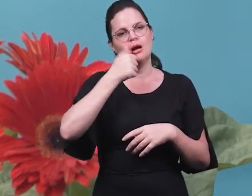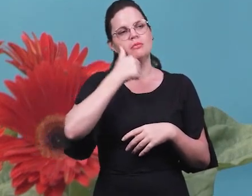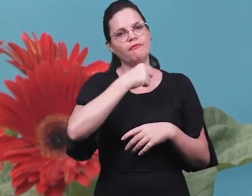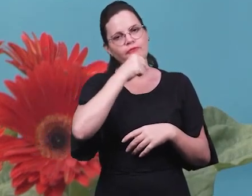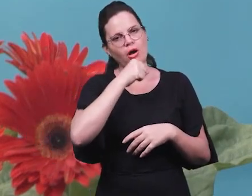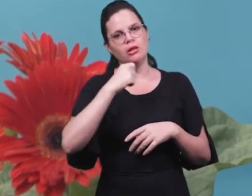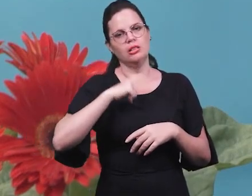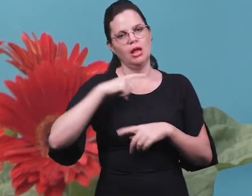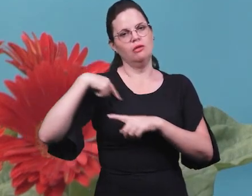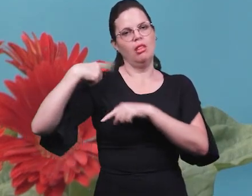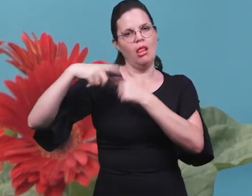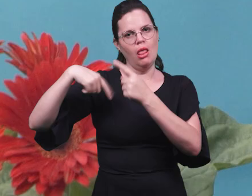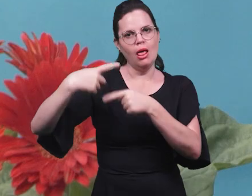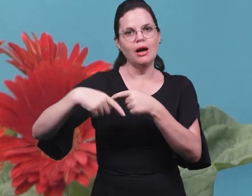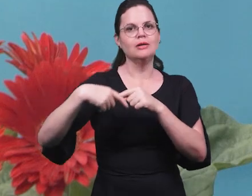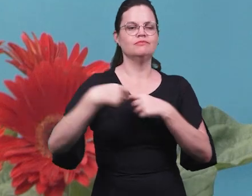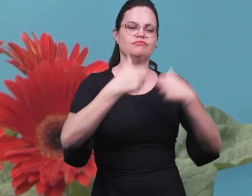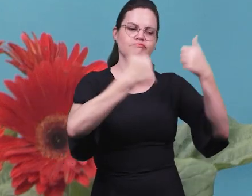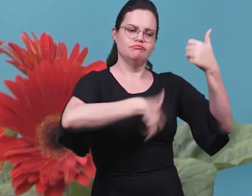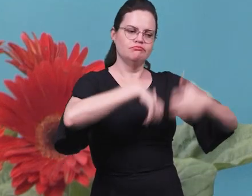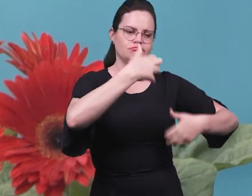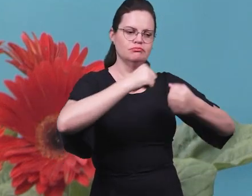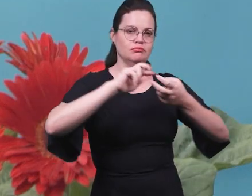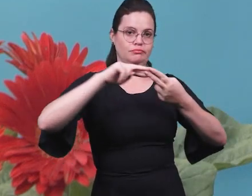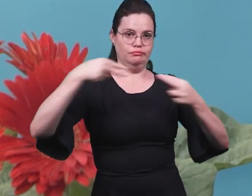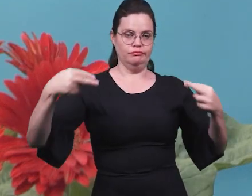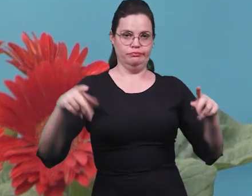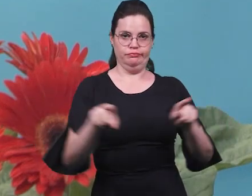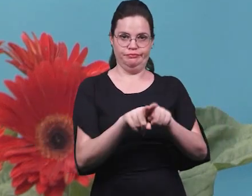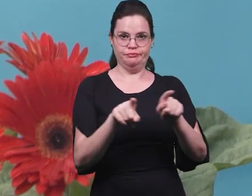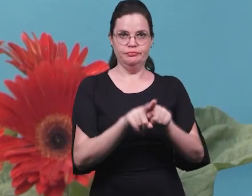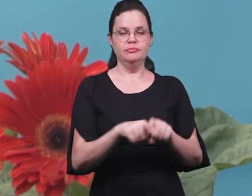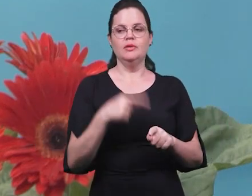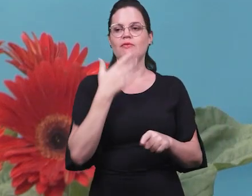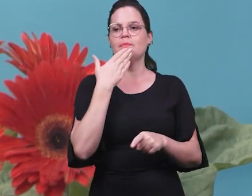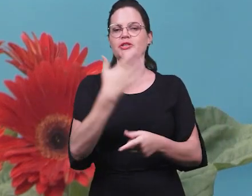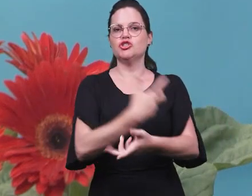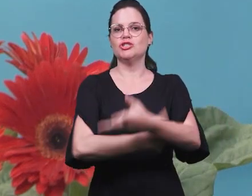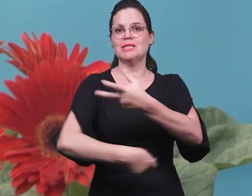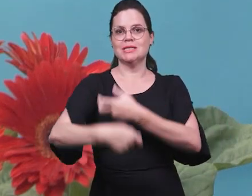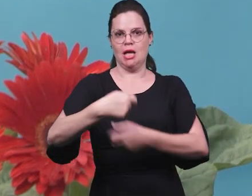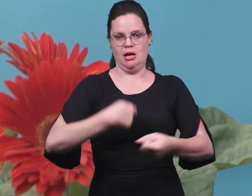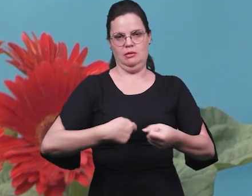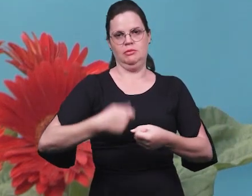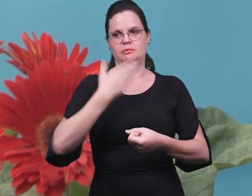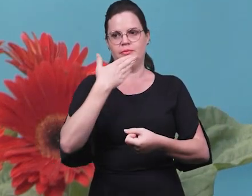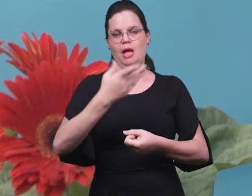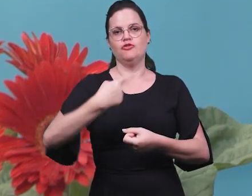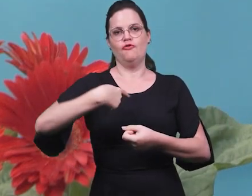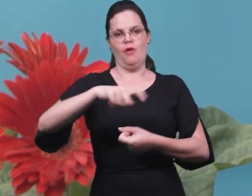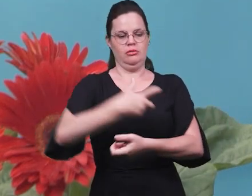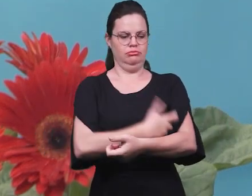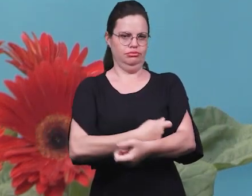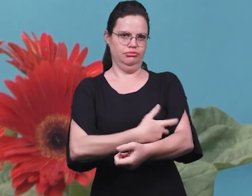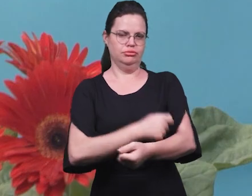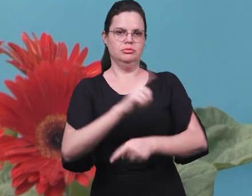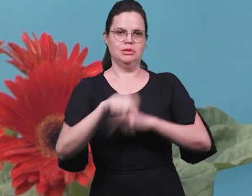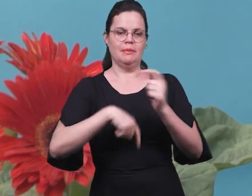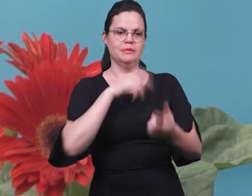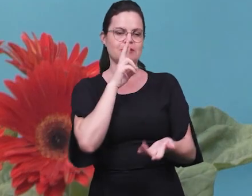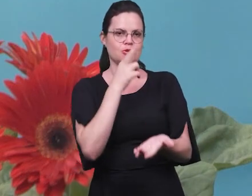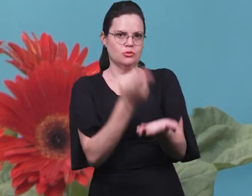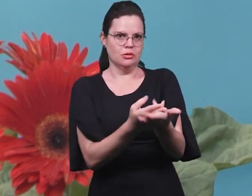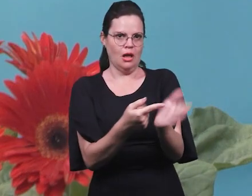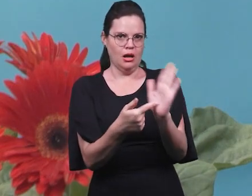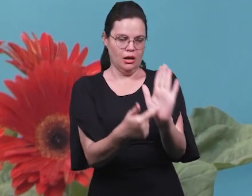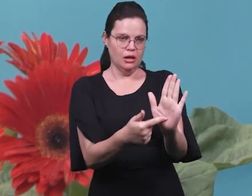avó, enfim, né? Ele relata isso daí, são solicitados exames, é feito o diagnóstico, e de acordo